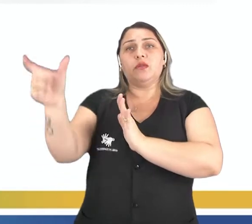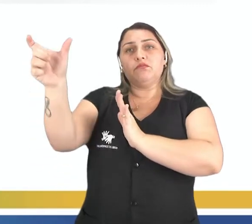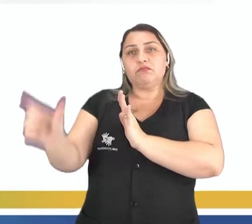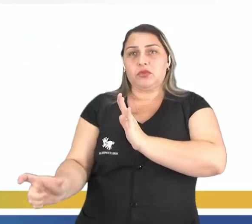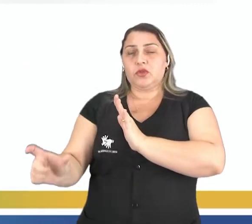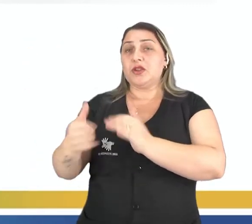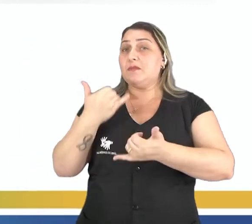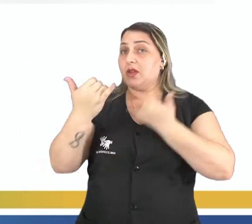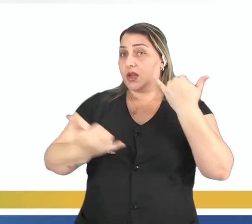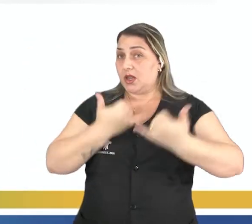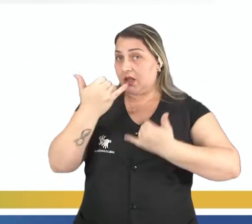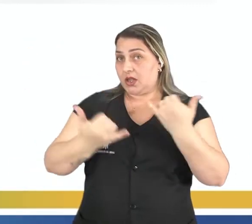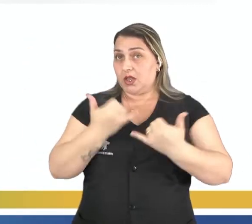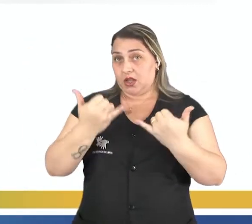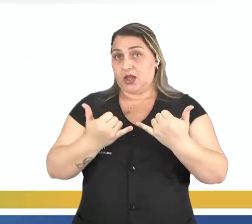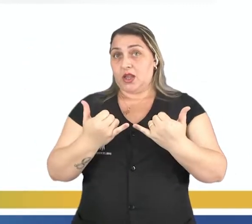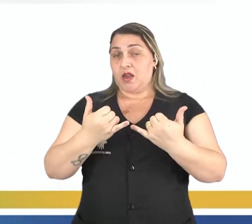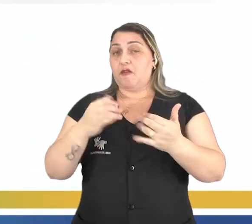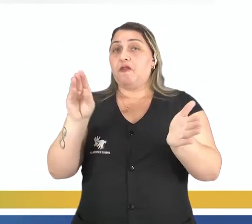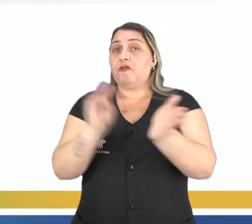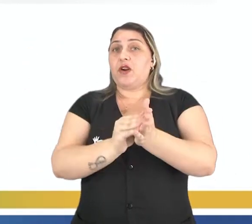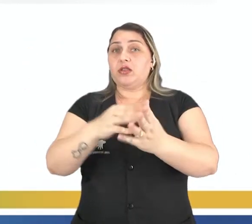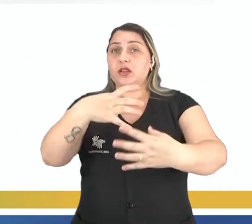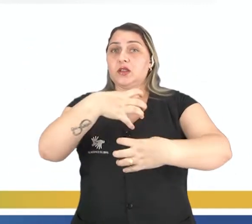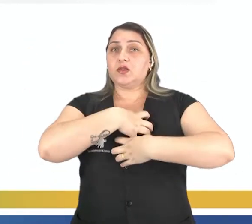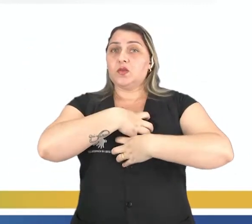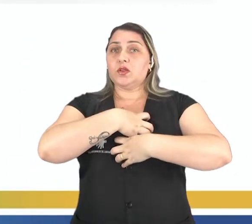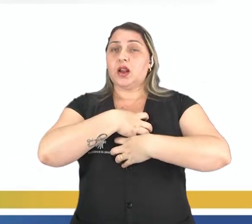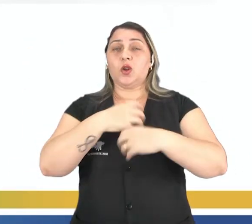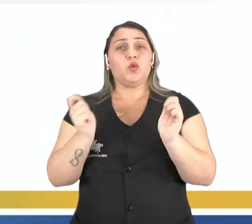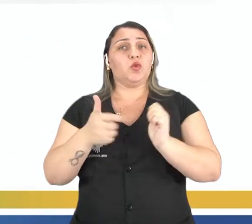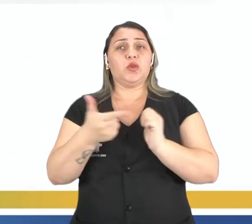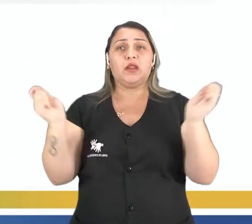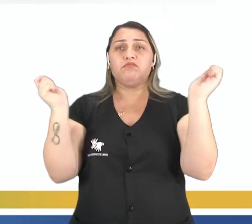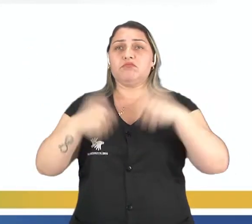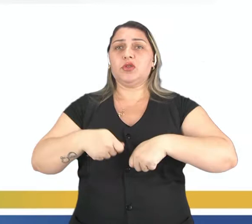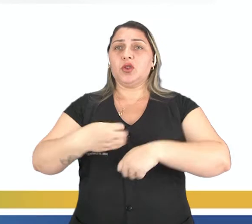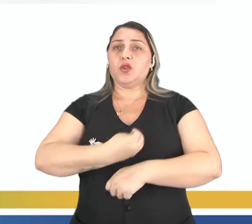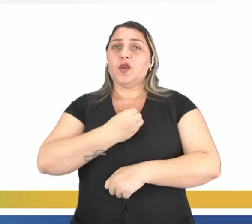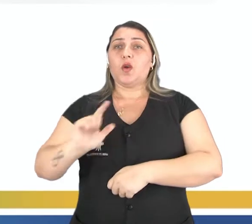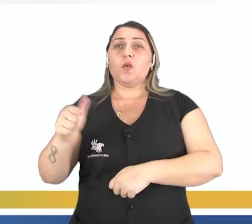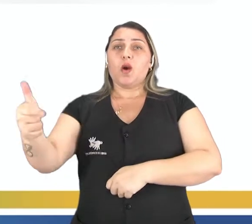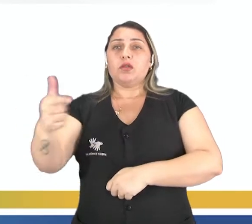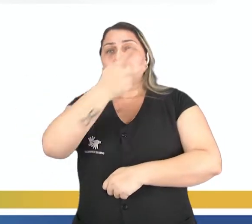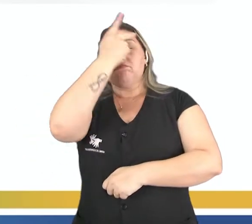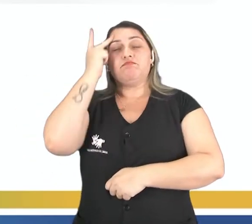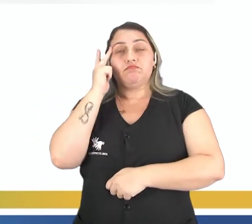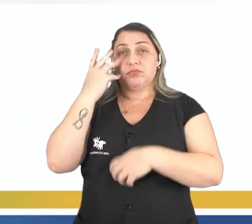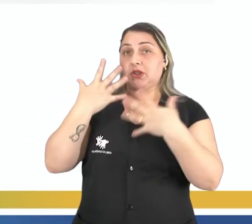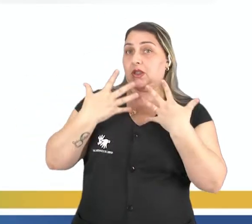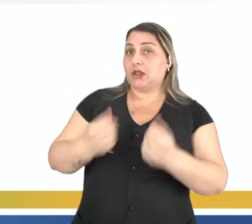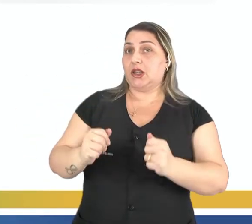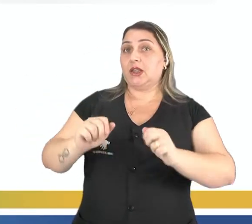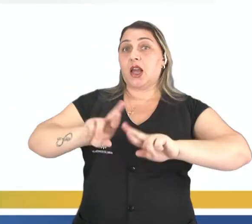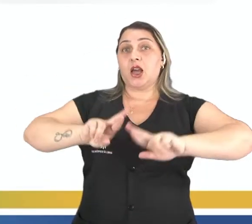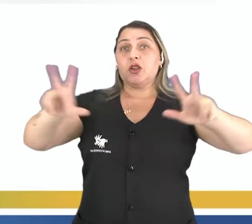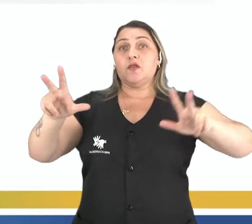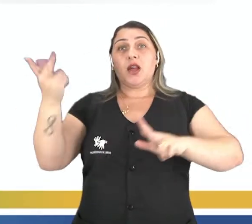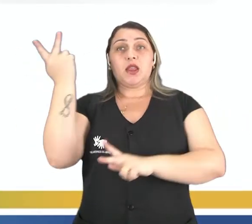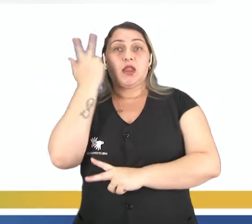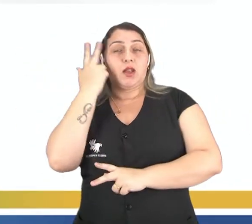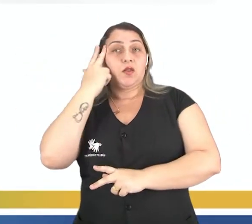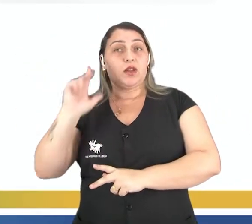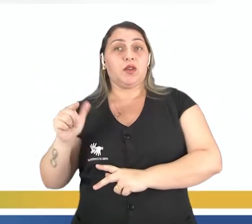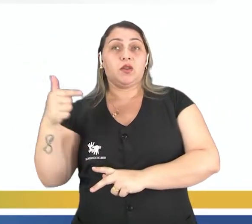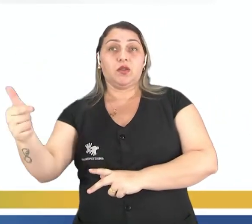mesmo de brincadeira. É insegurança porque não tem capacidade de conviver com os outros e aceitar as diferenças naturais